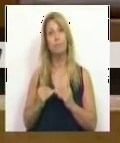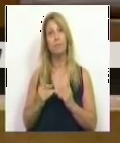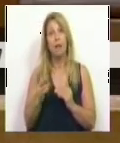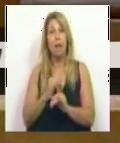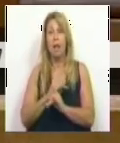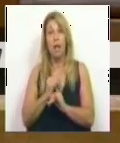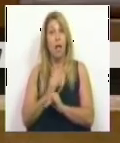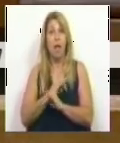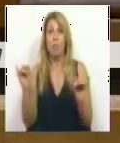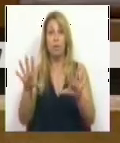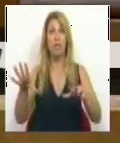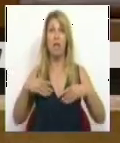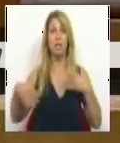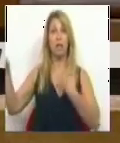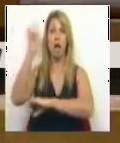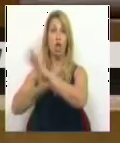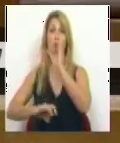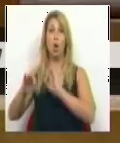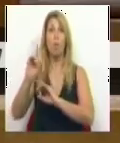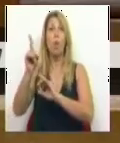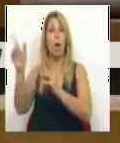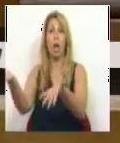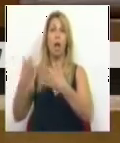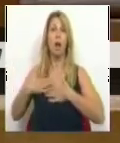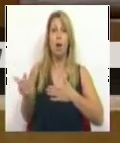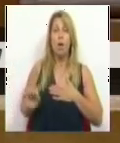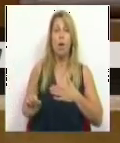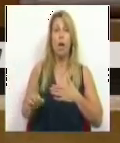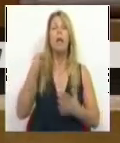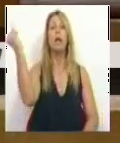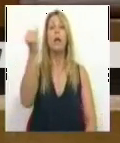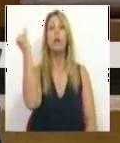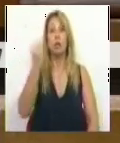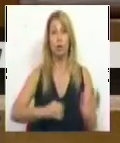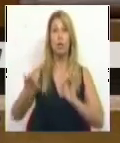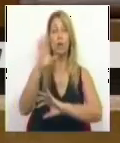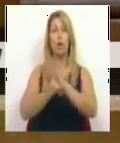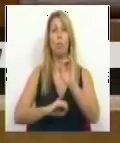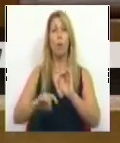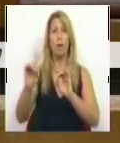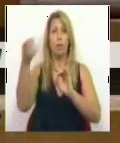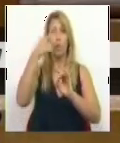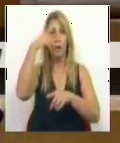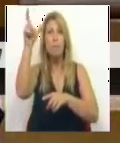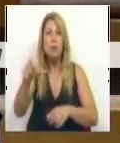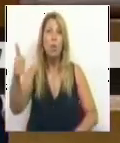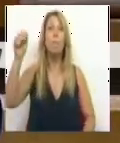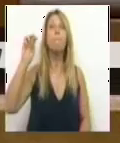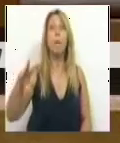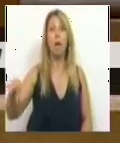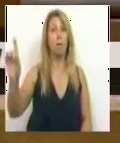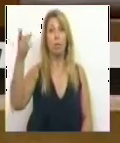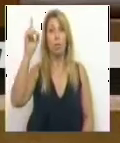da Europa o que ela não trará. As instituições europeias não são pessoas de bem e a